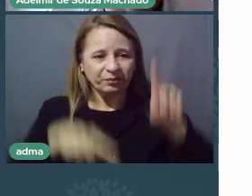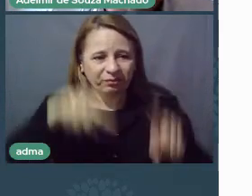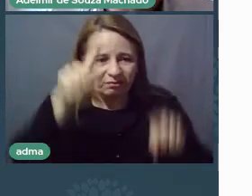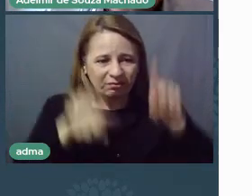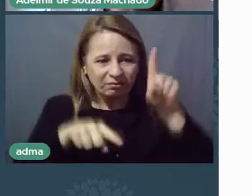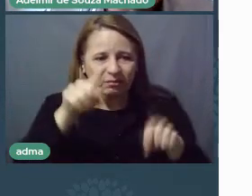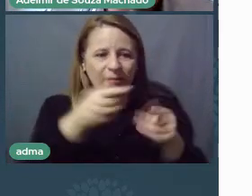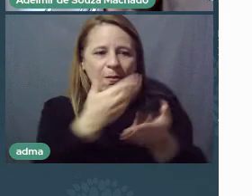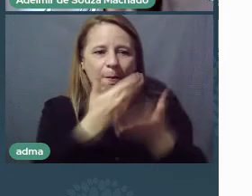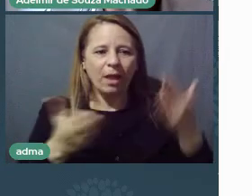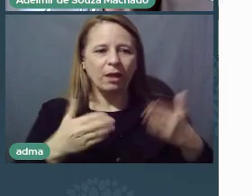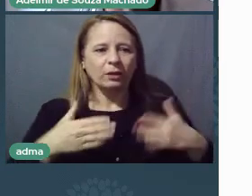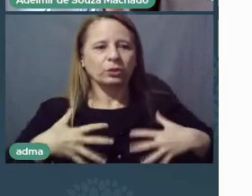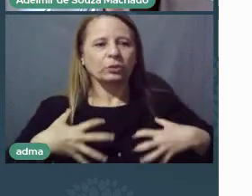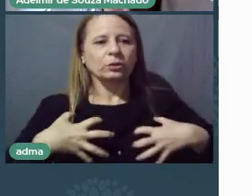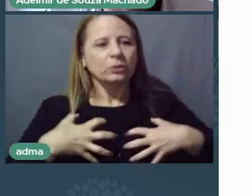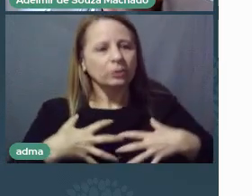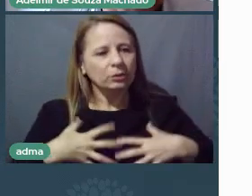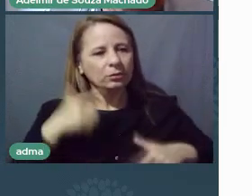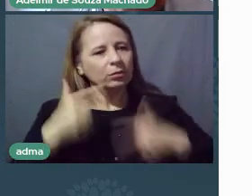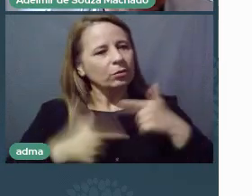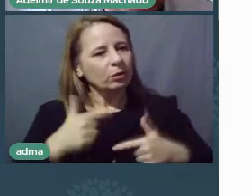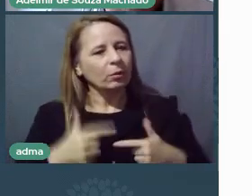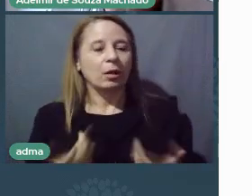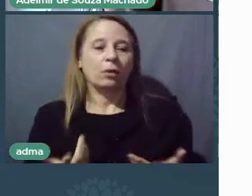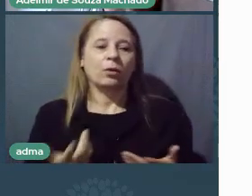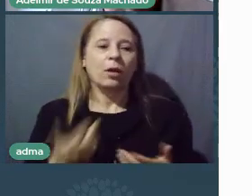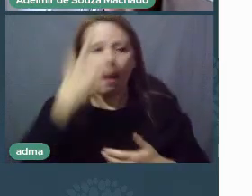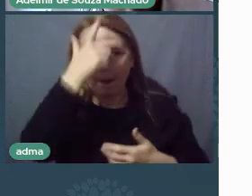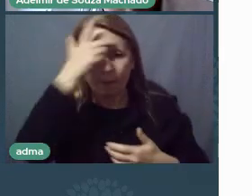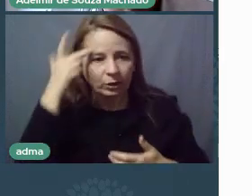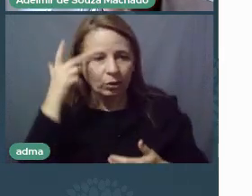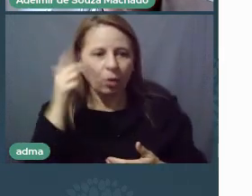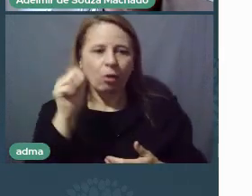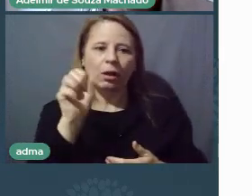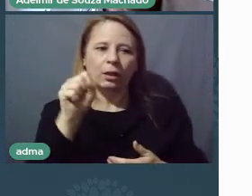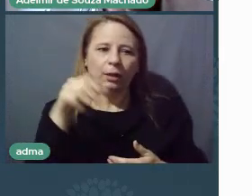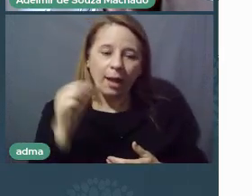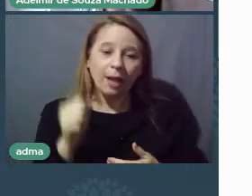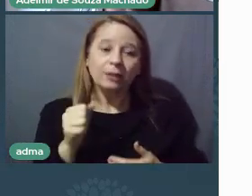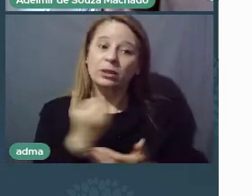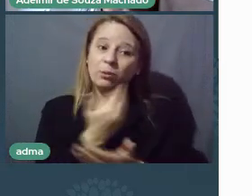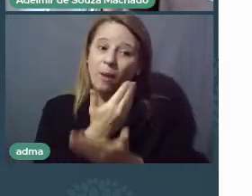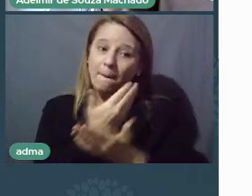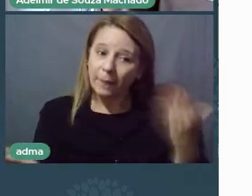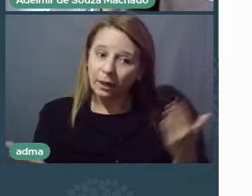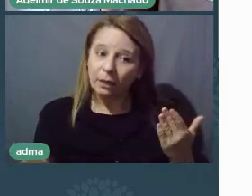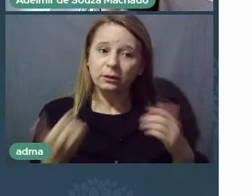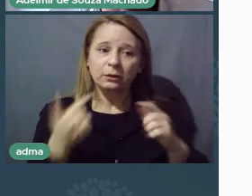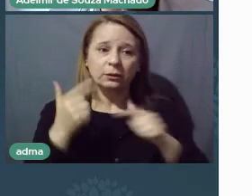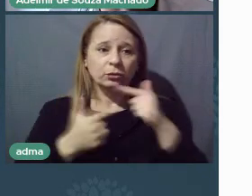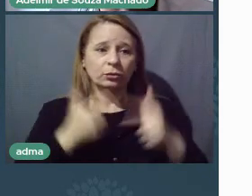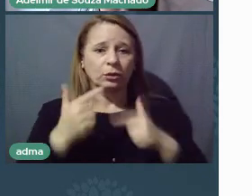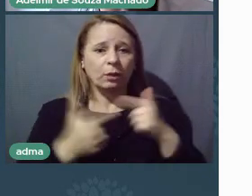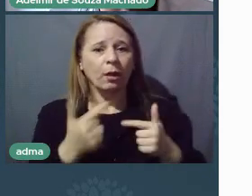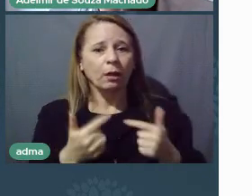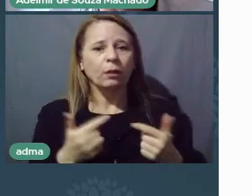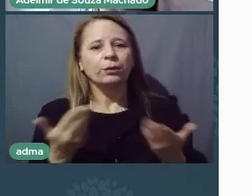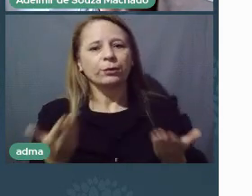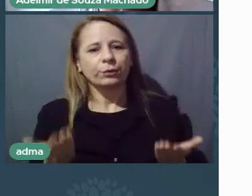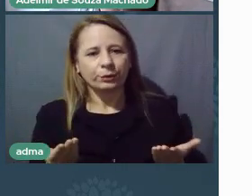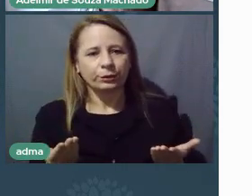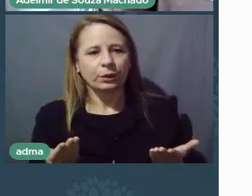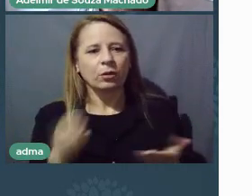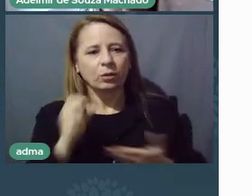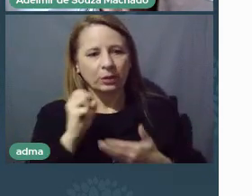função pulmonar, indivíduos com asma, que a gente viu que tem uma perda da função pulmonar, mas se esses indivíduos são obesos e